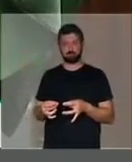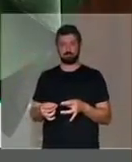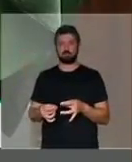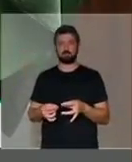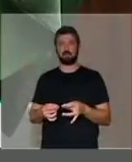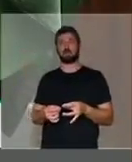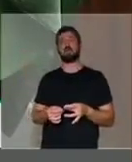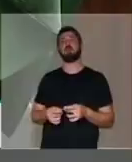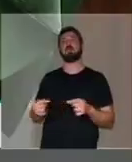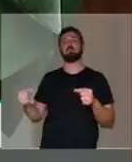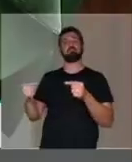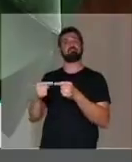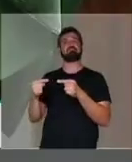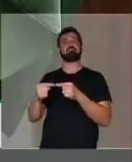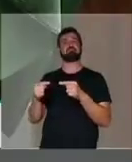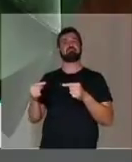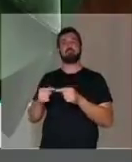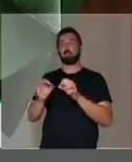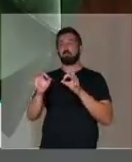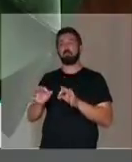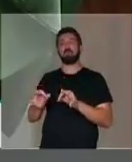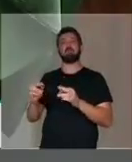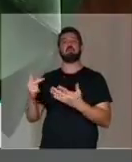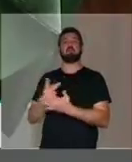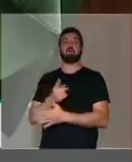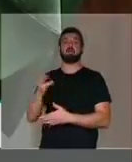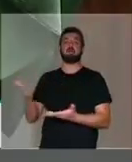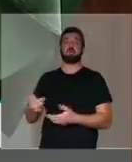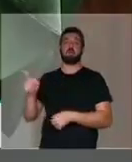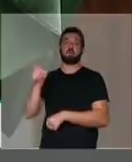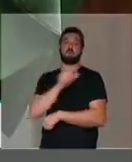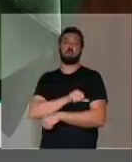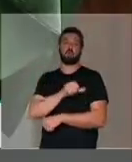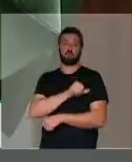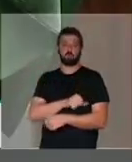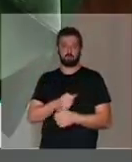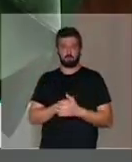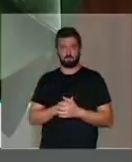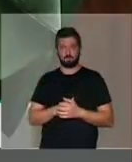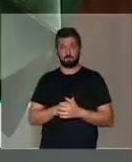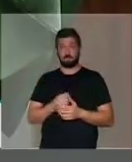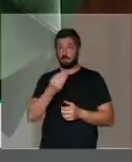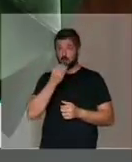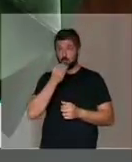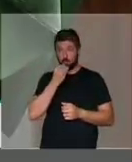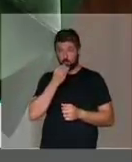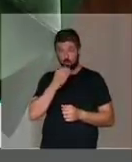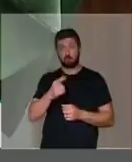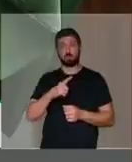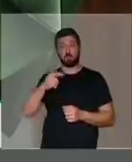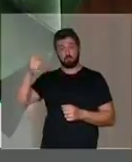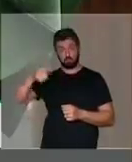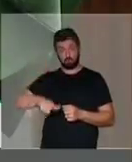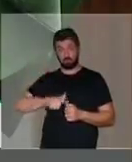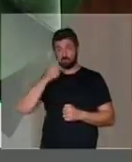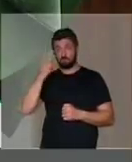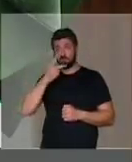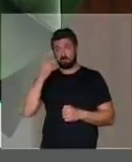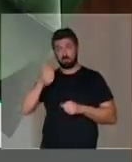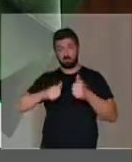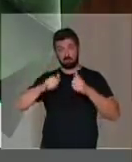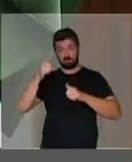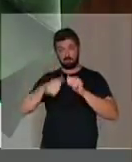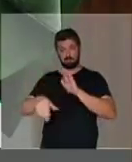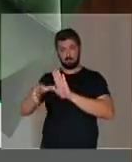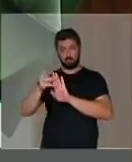indiscutivelmente, se amolda à realidade atual do Estado do Rio de Janeiro. Como ainda teremos a oportunidade de reiterar na